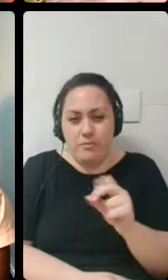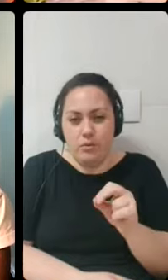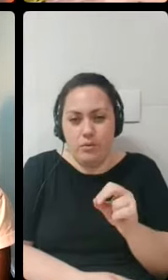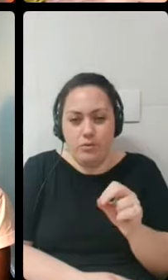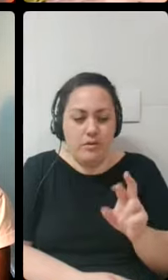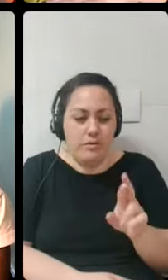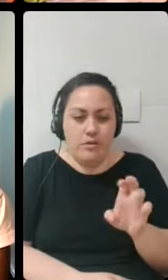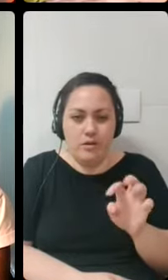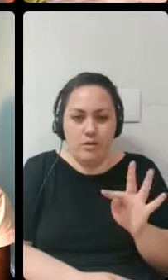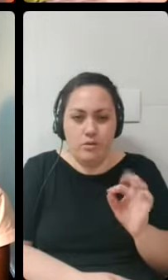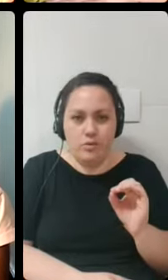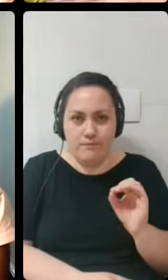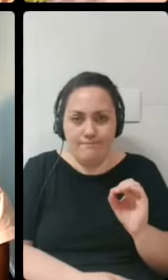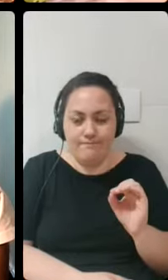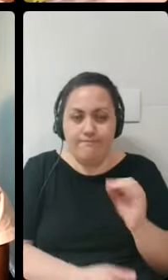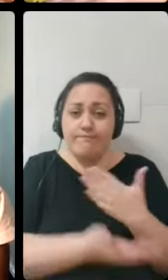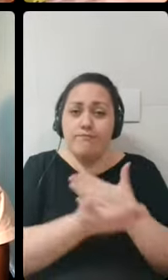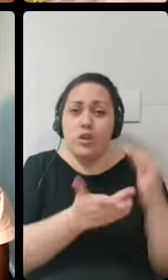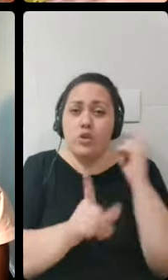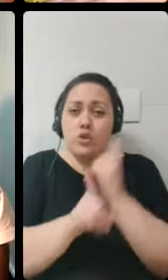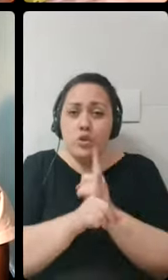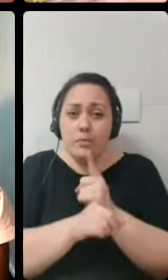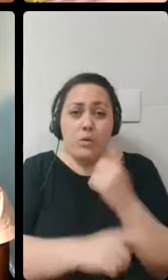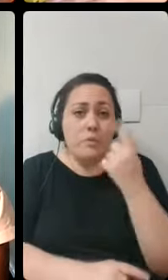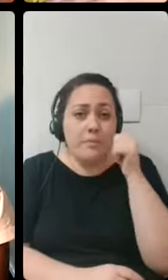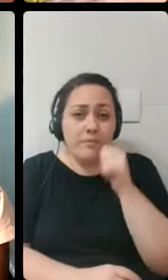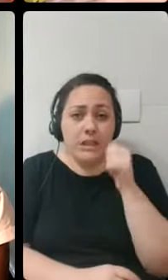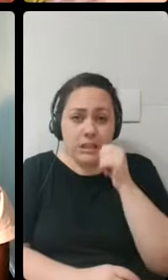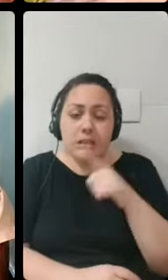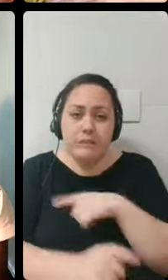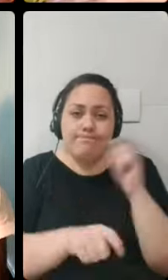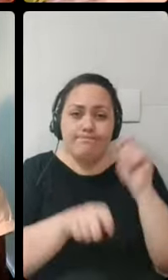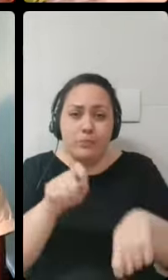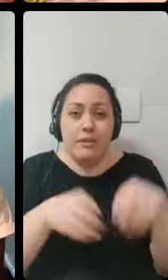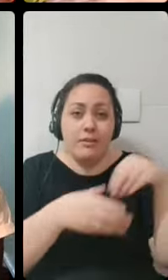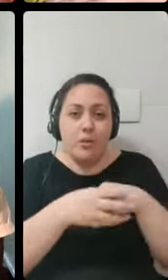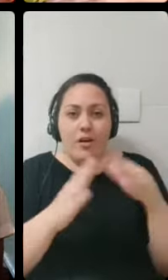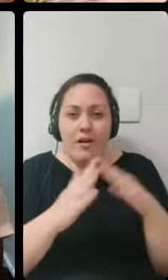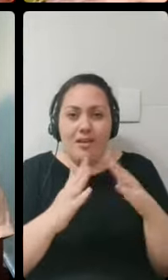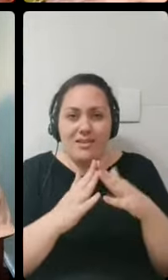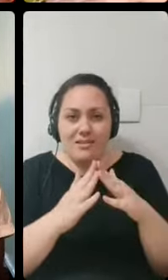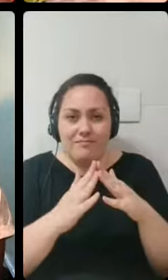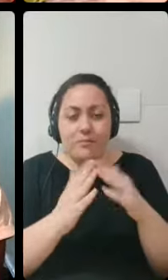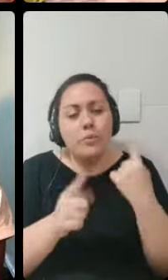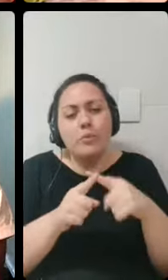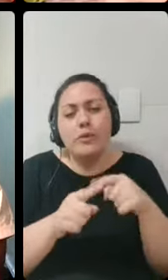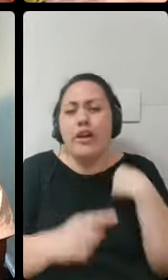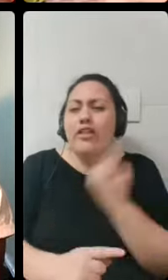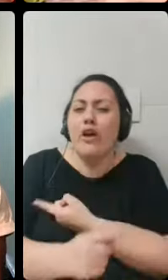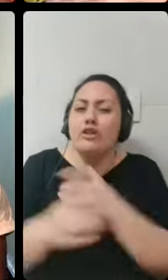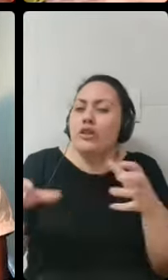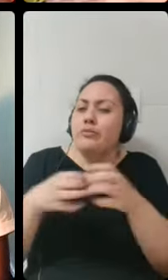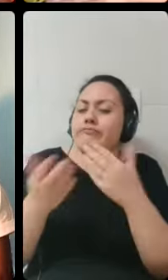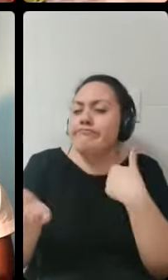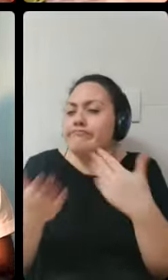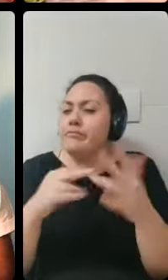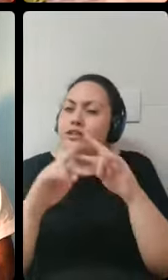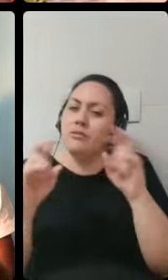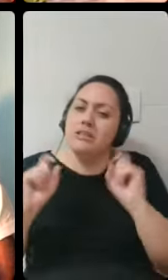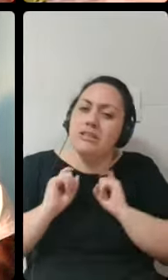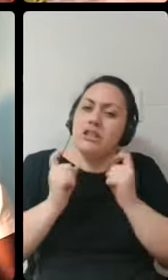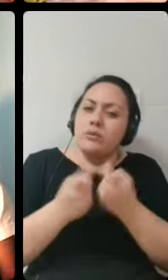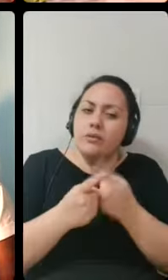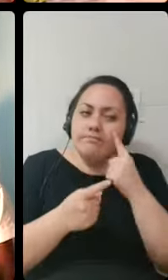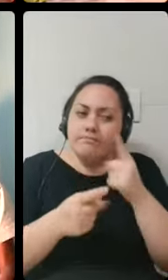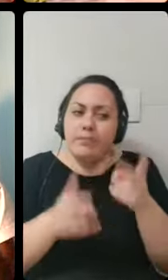a gente descobriu que tinha uma menina que estava sendo abusada em casa, porque a gente estava conversando sobre sexualidade, né? Então, eles não, a gente